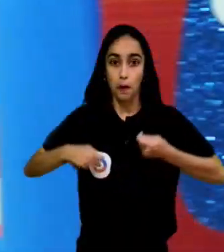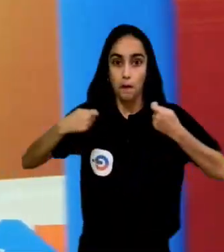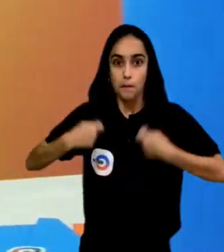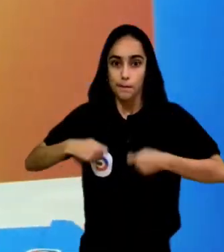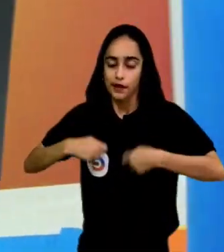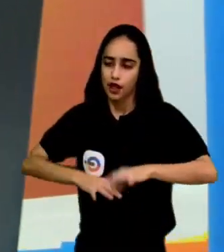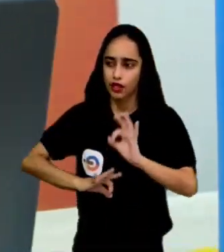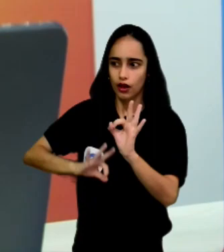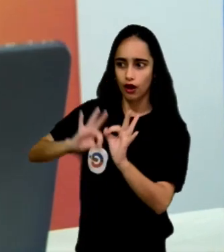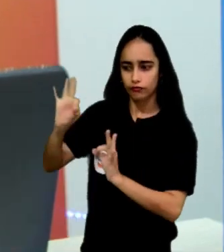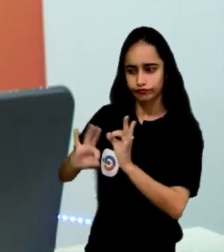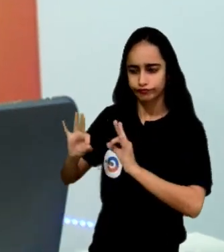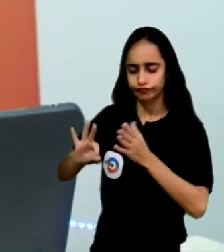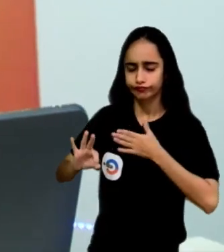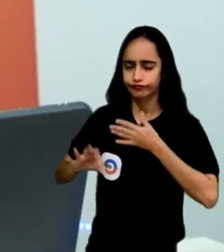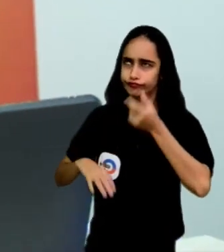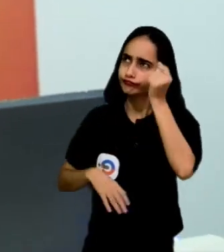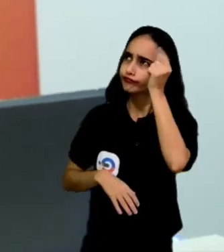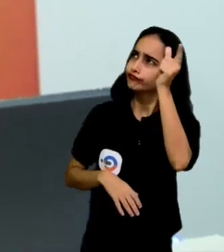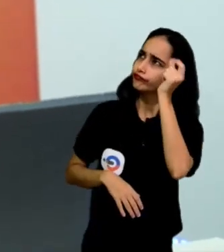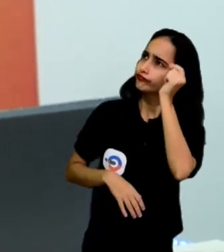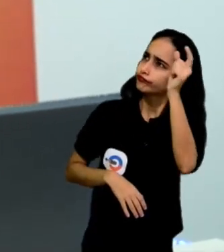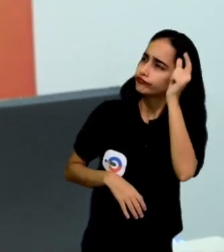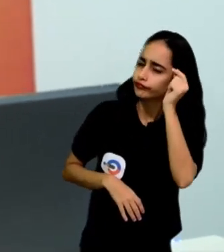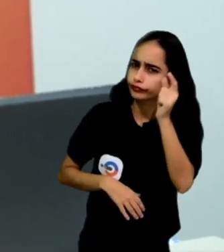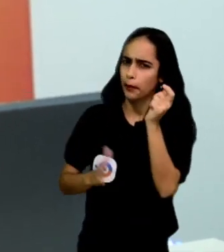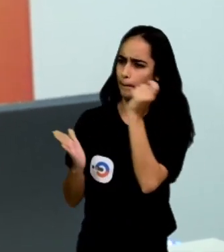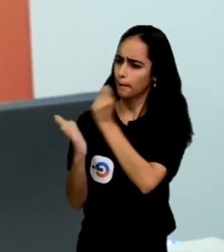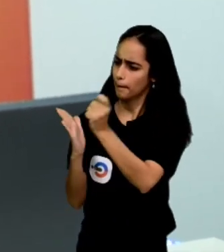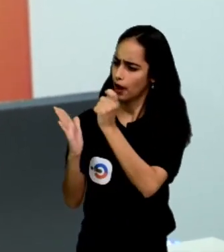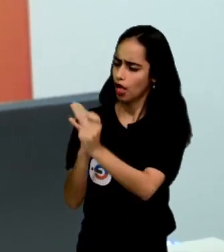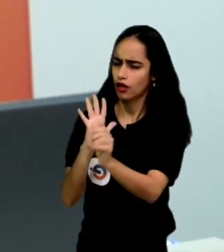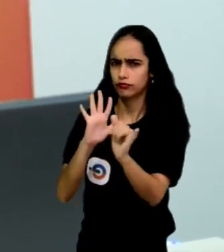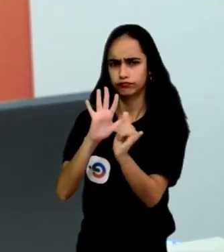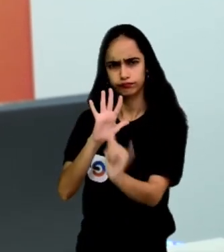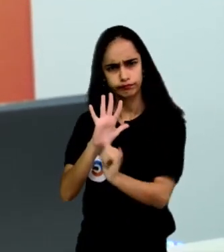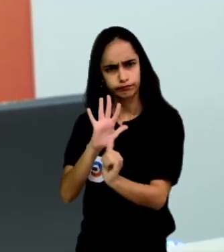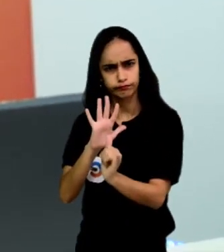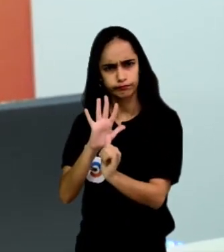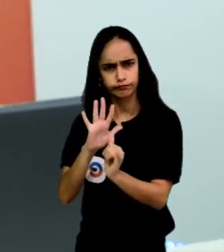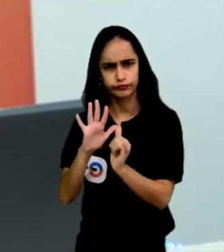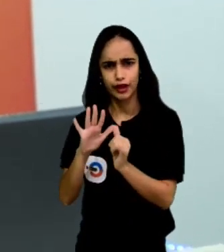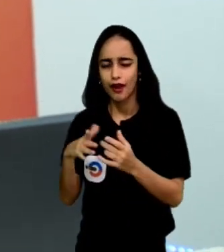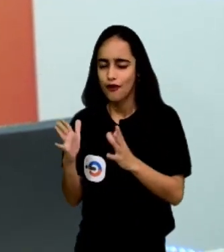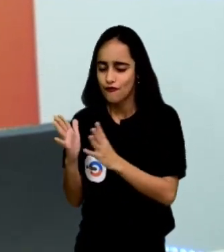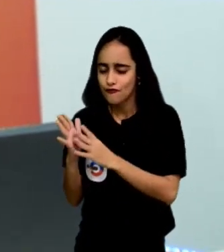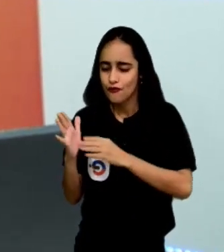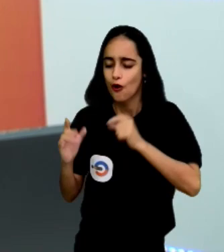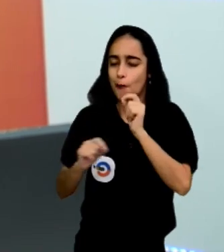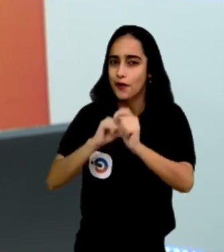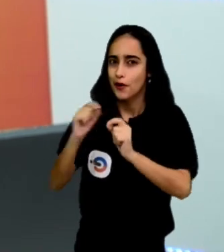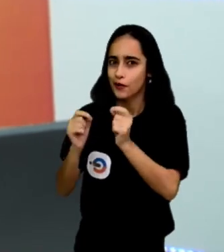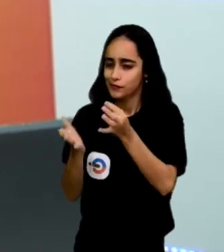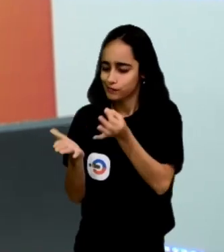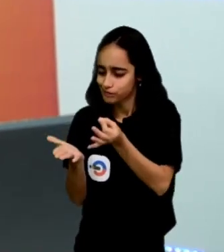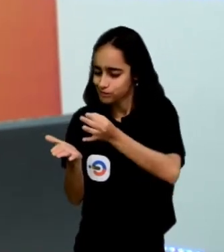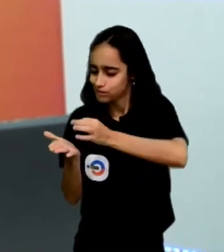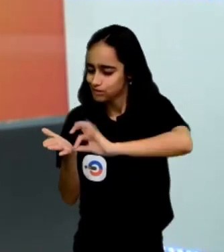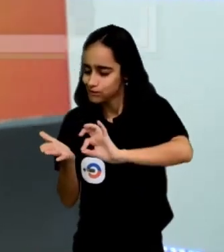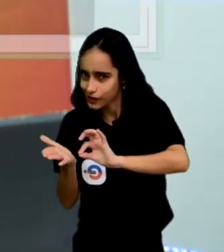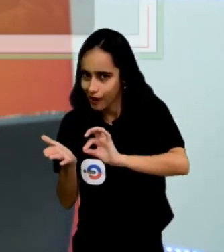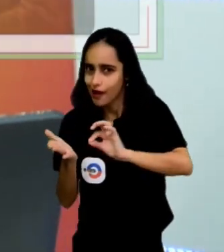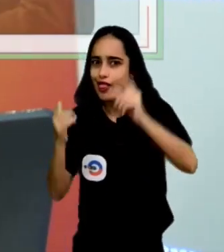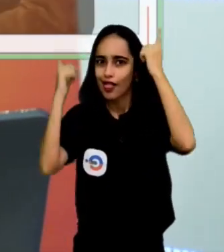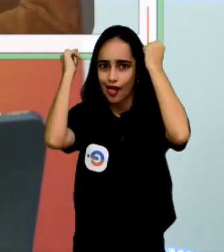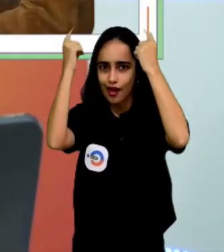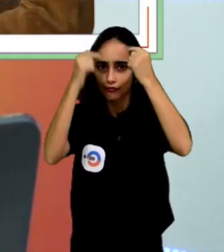Preciso organizar as ideias da minha cabeça para escrever uma fábula. Vou me inspirar naquele escritor da Grécia Antiga,